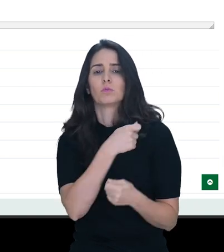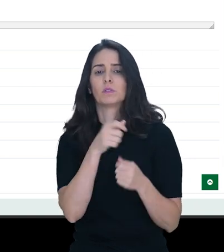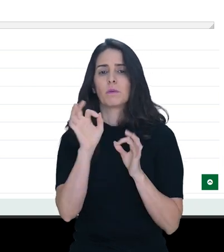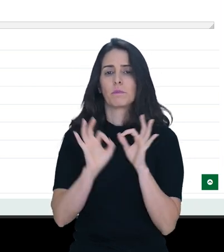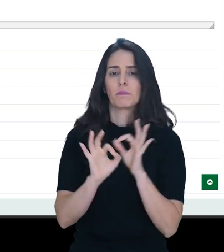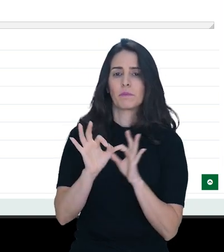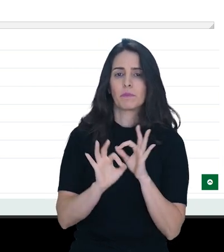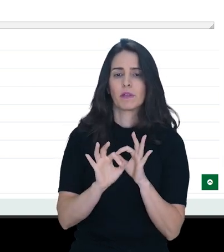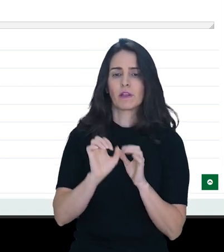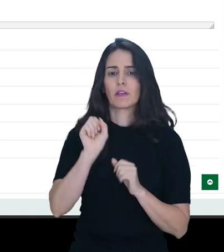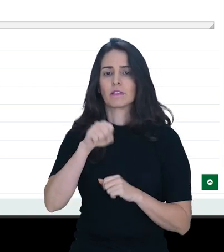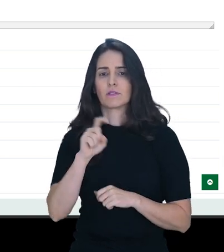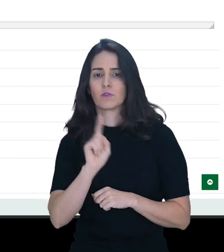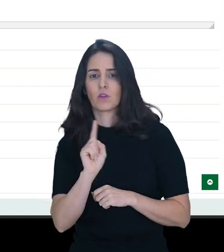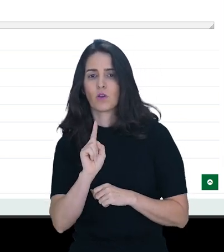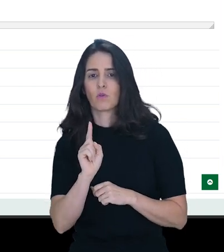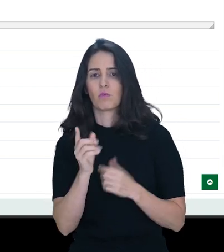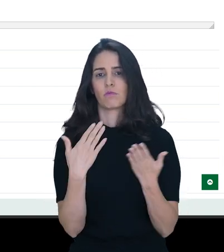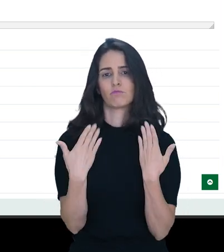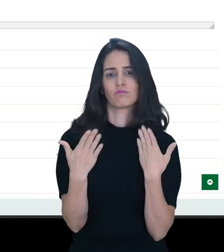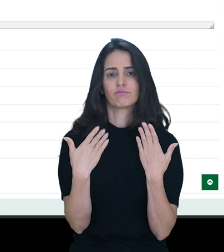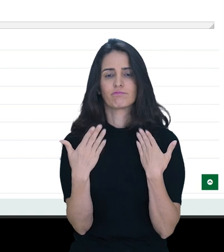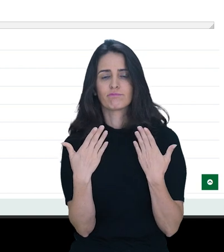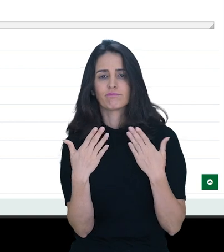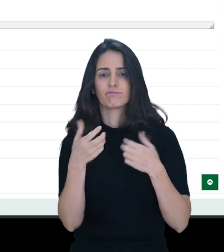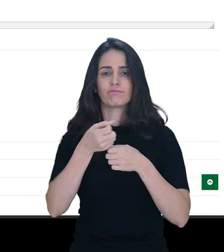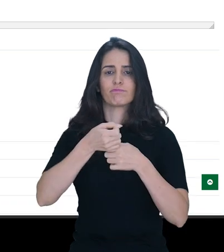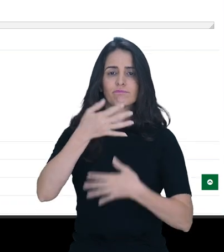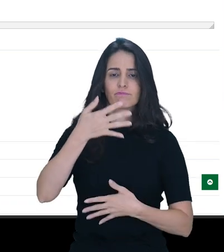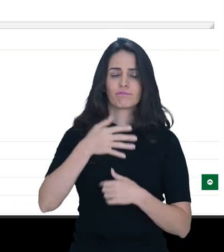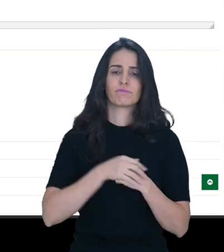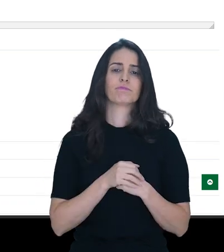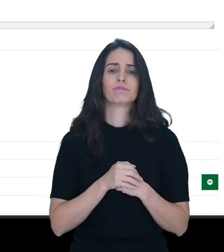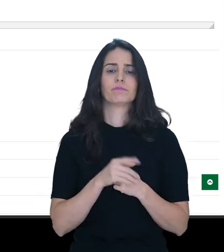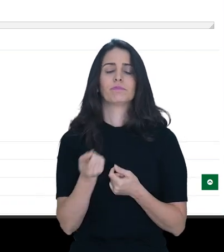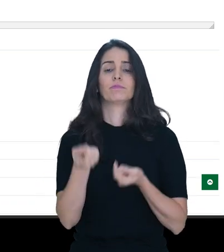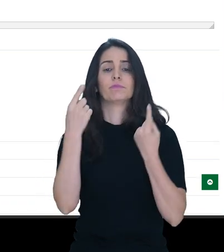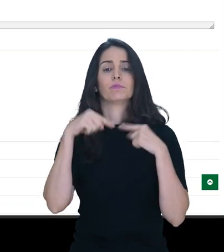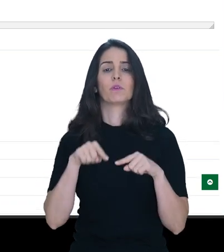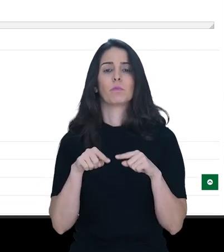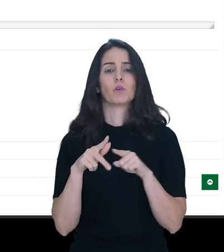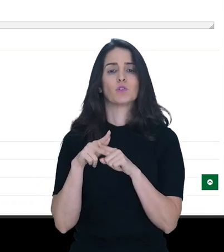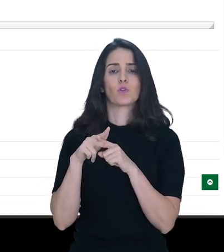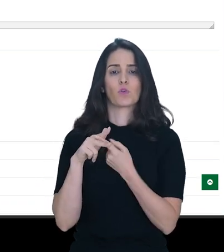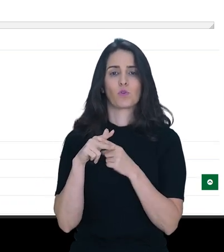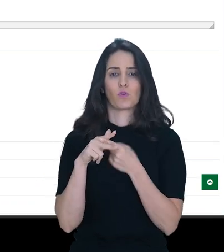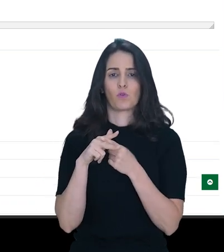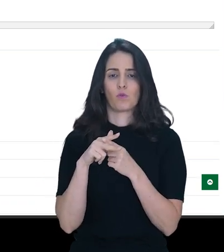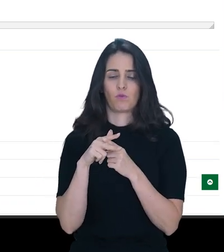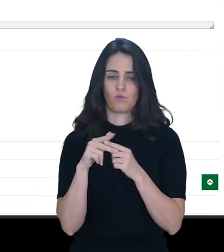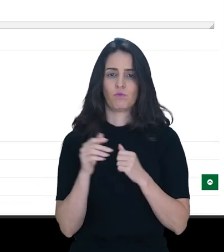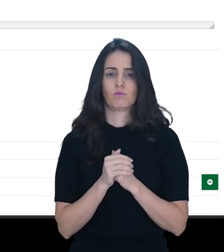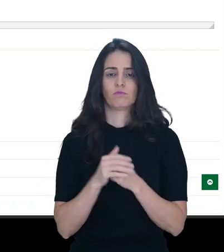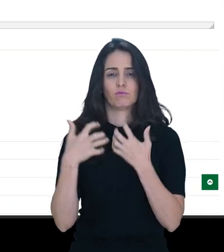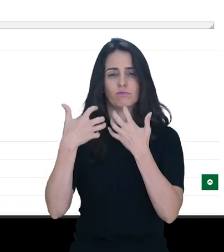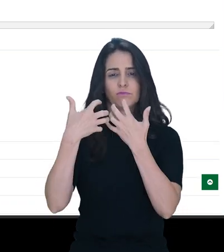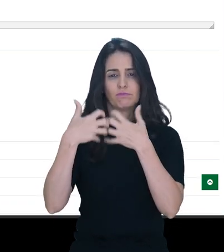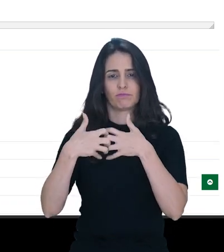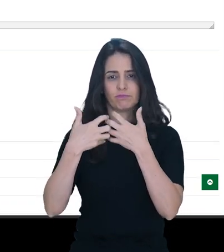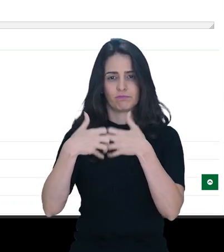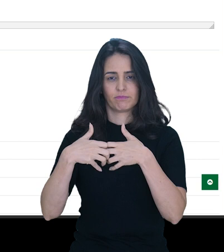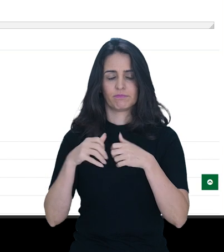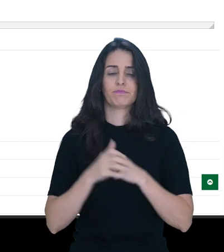se preparar para esse bate-papo e vamos para as configurações aqui em sessões Então